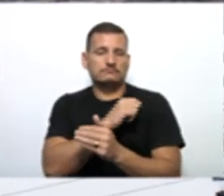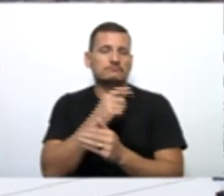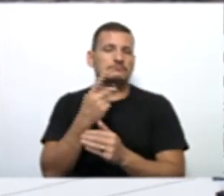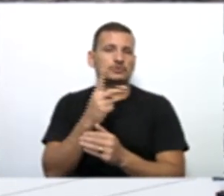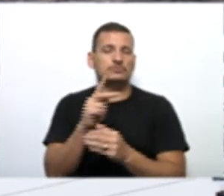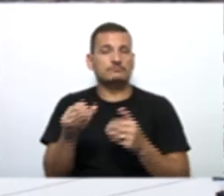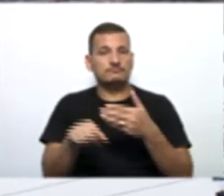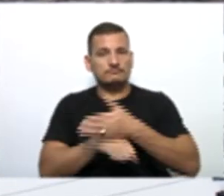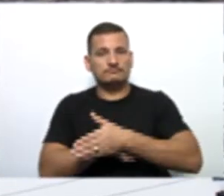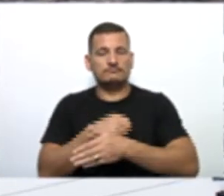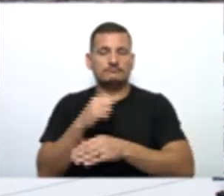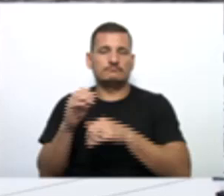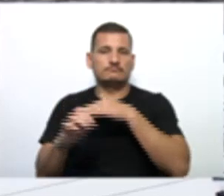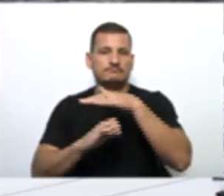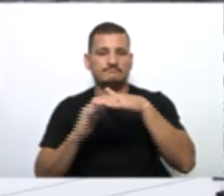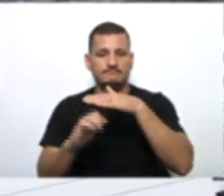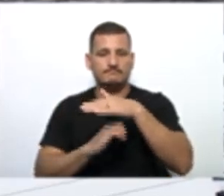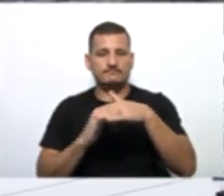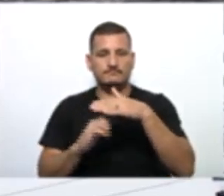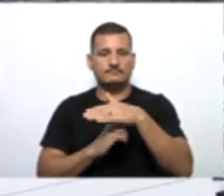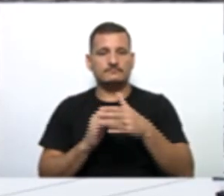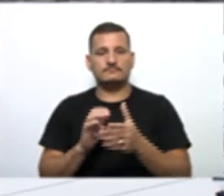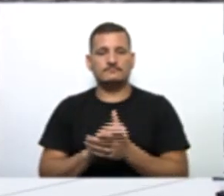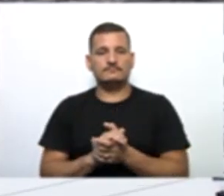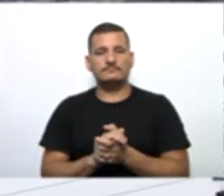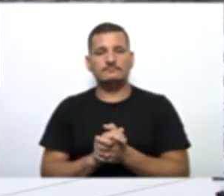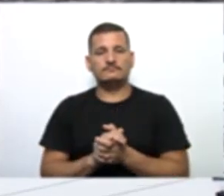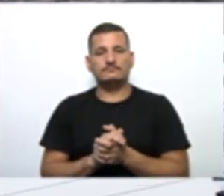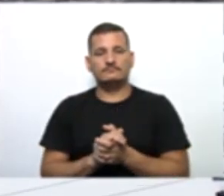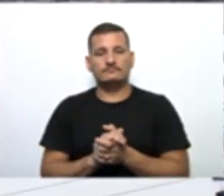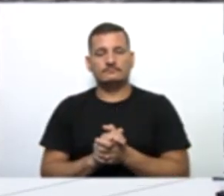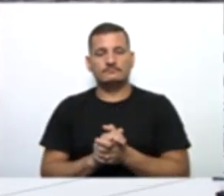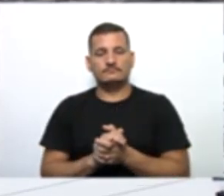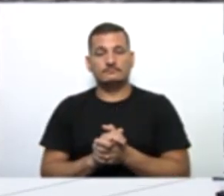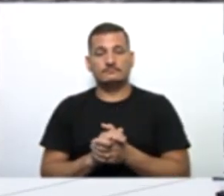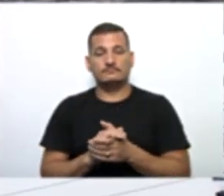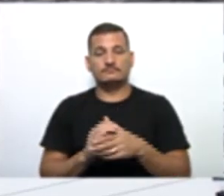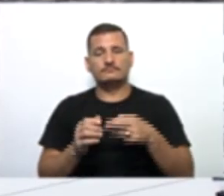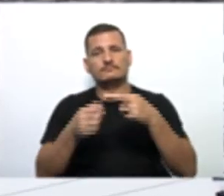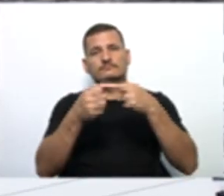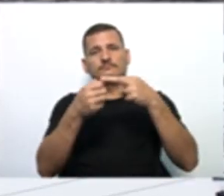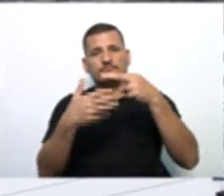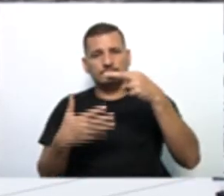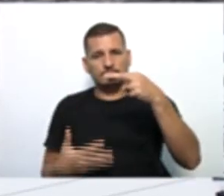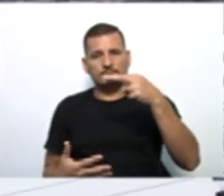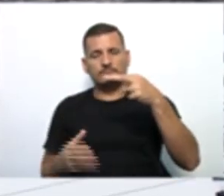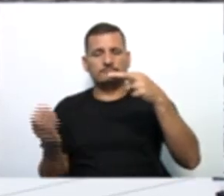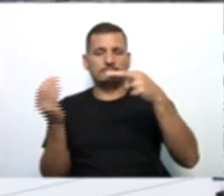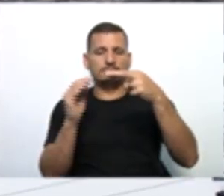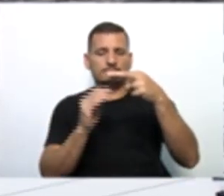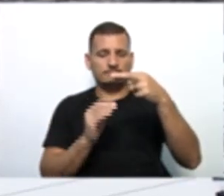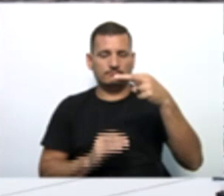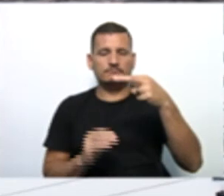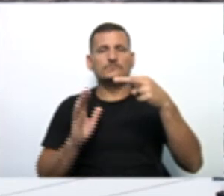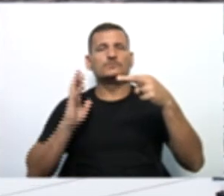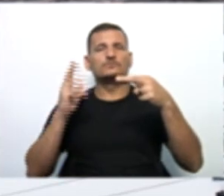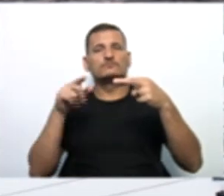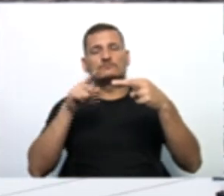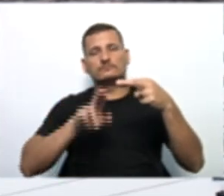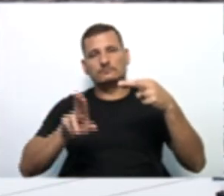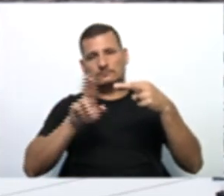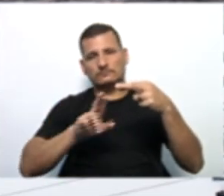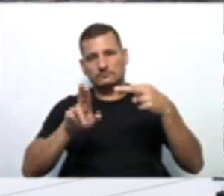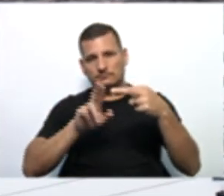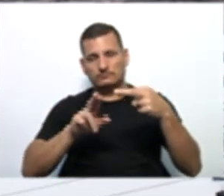participação na empresa. No campo das referências, relacione todos os referenciais utilizados que nortearam a sua